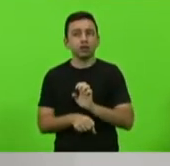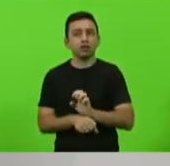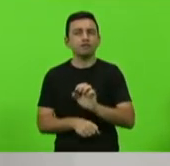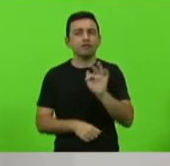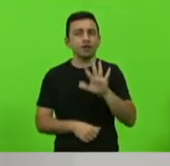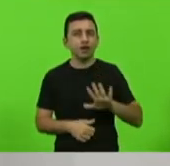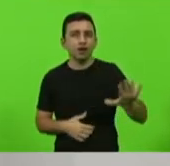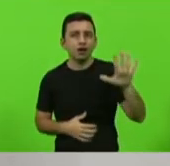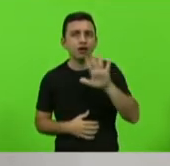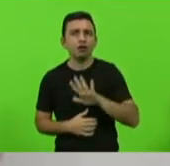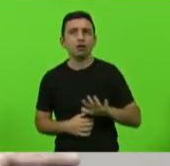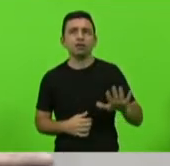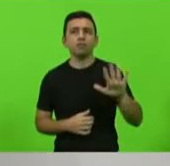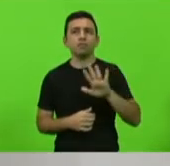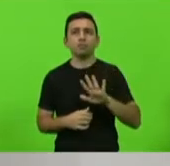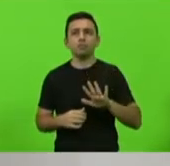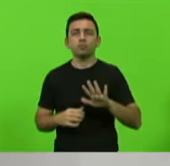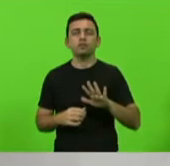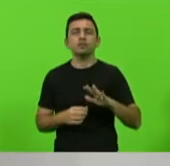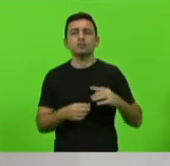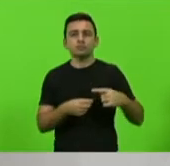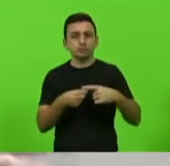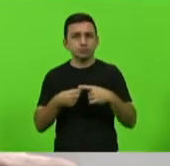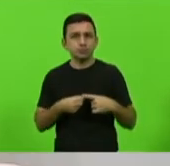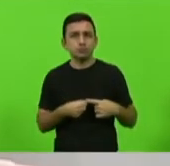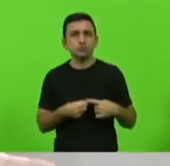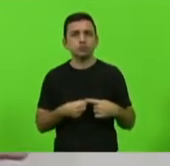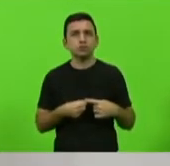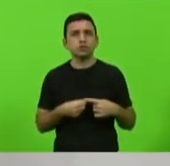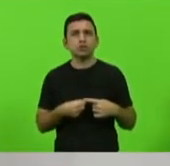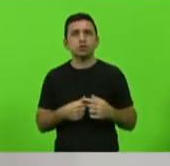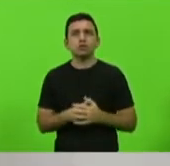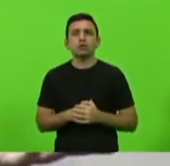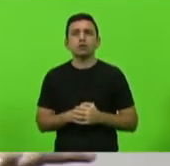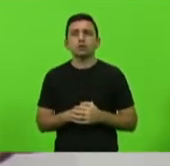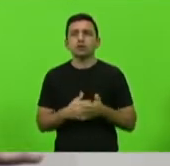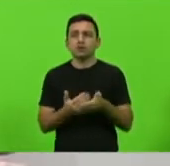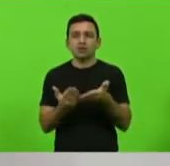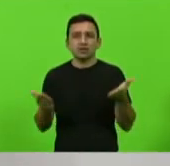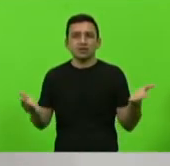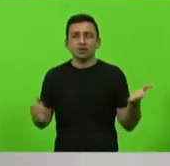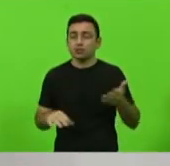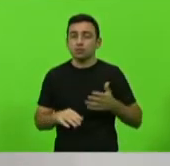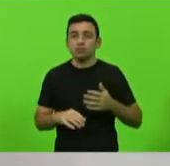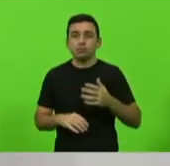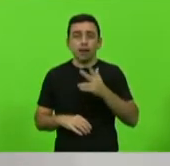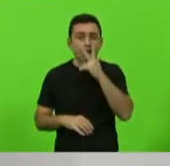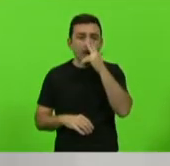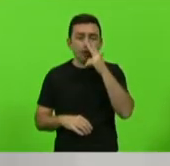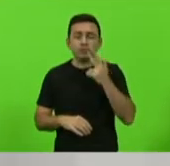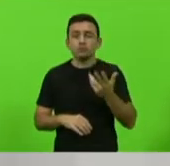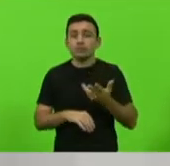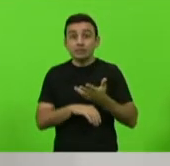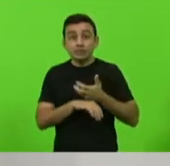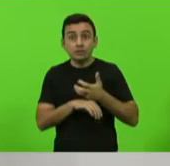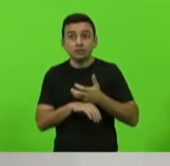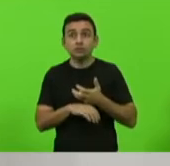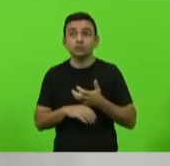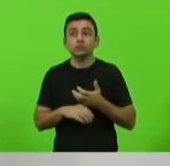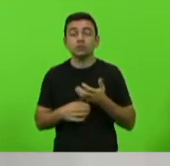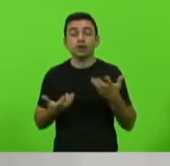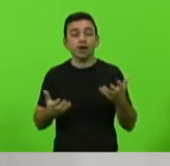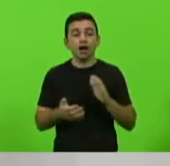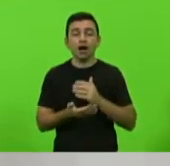federal, os governos municipais estão numa correria para buscar dar